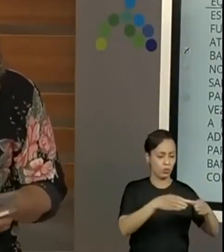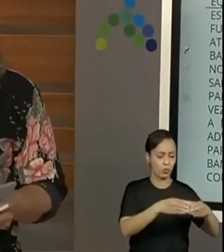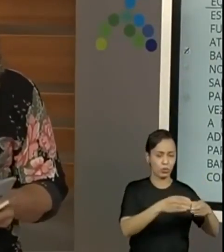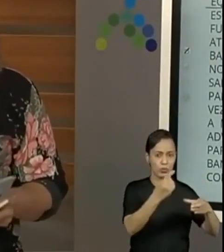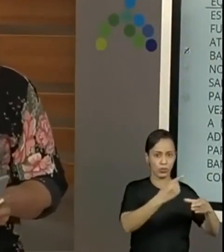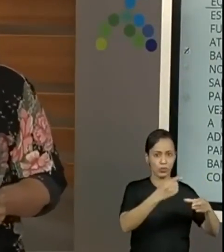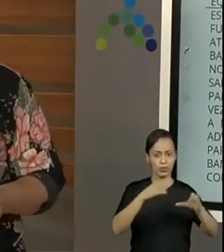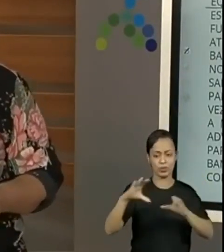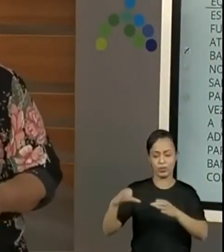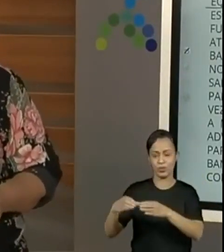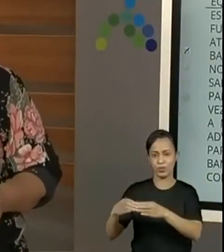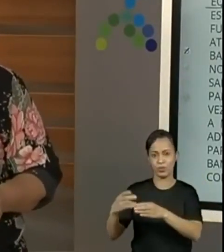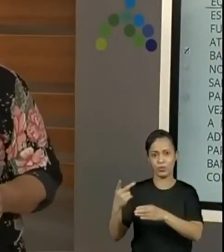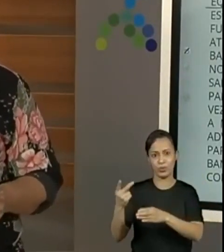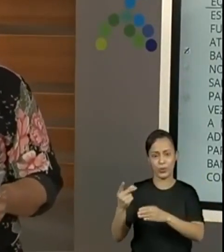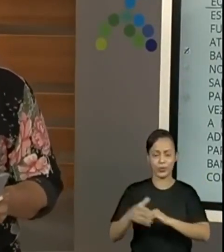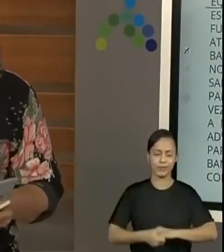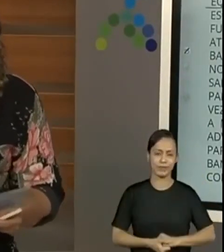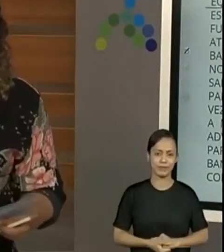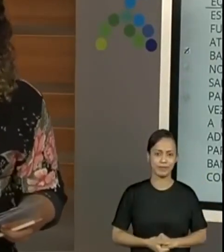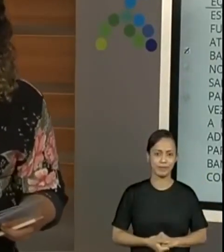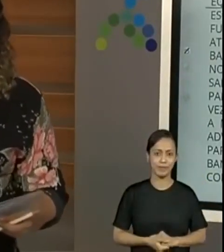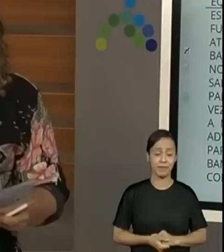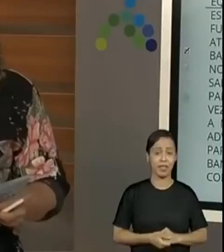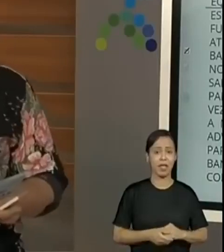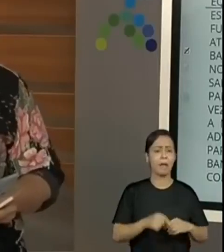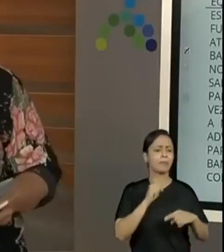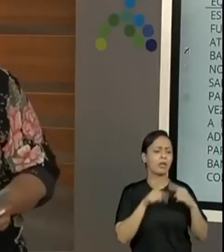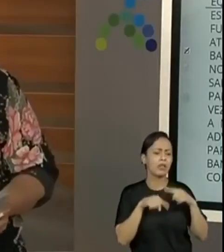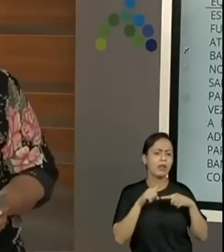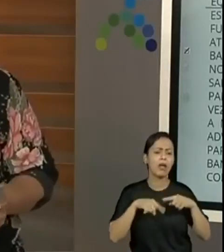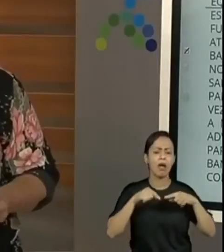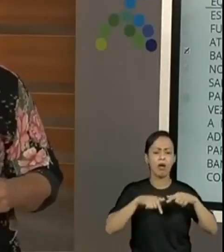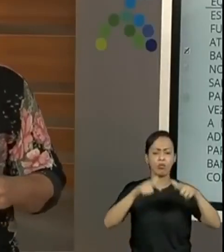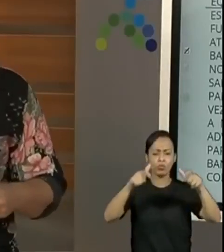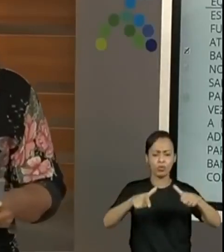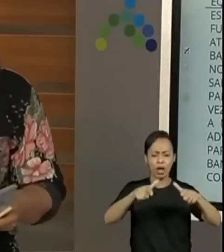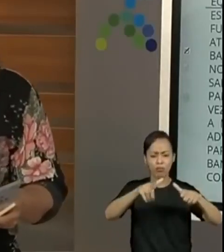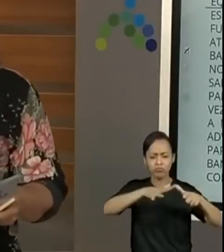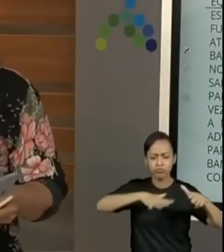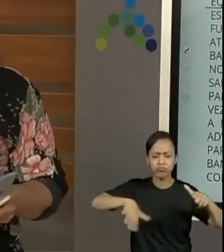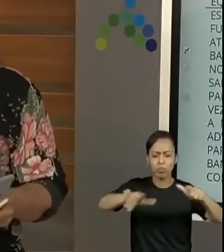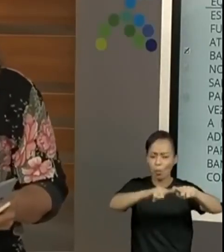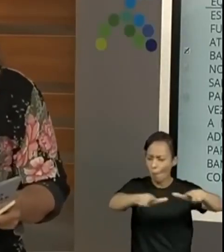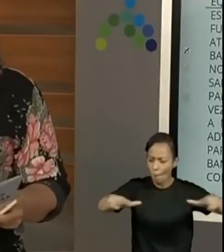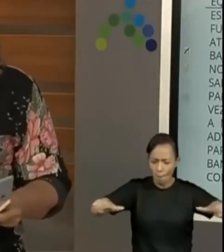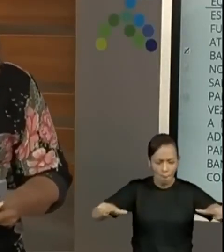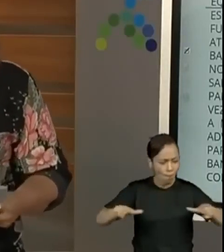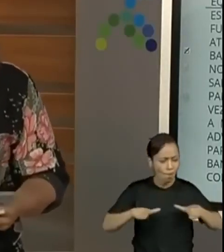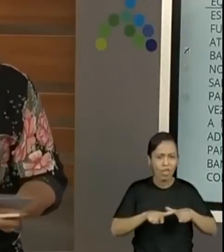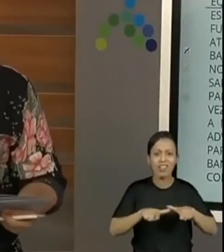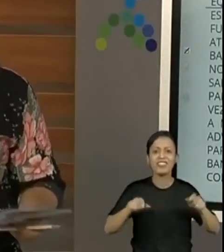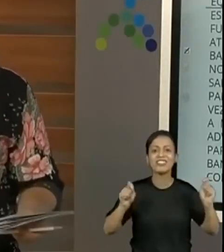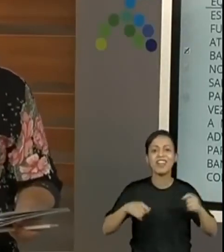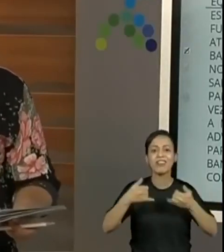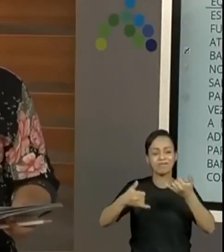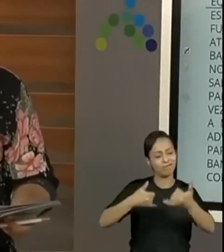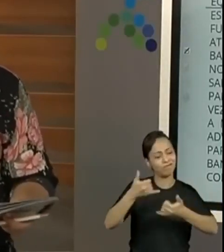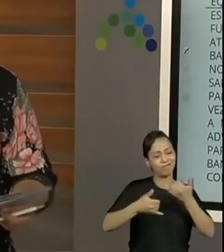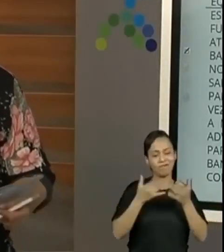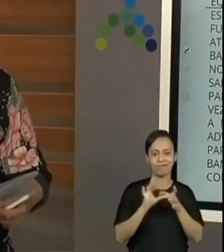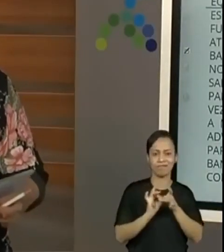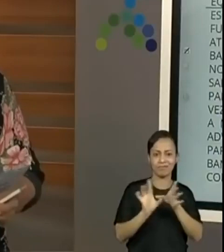primeira parte tem ali o participante, o material, o local adequado. E a segunda parte é como a gente